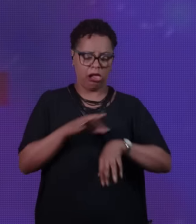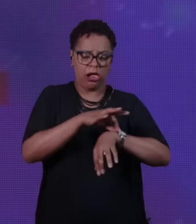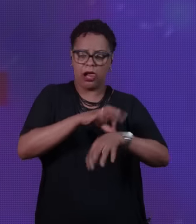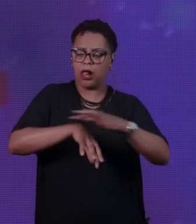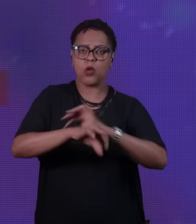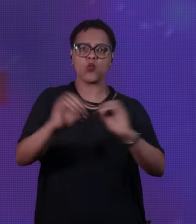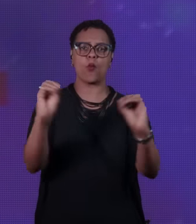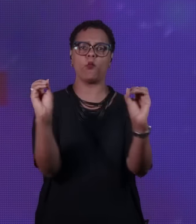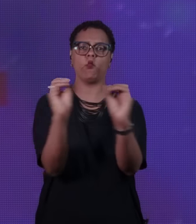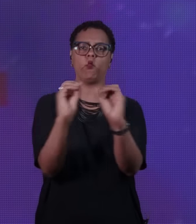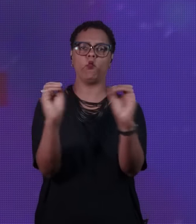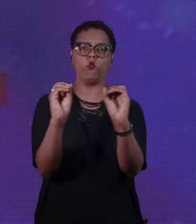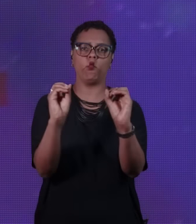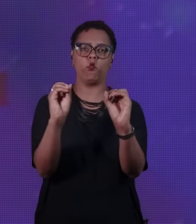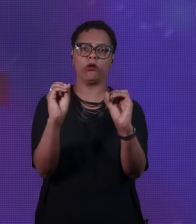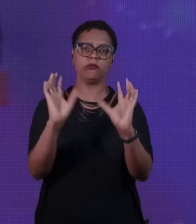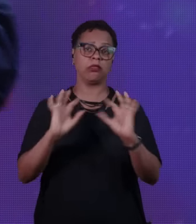pele.